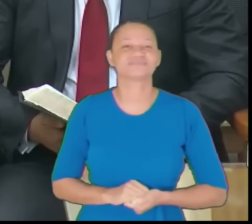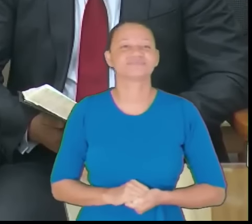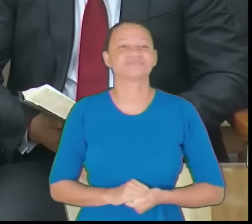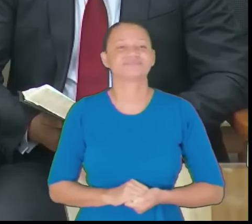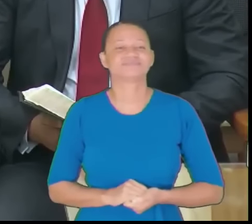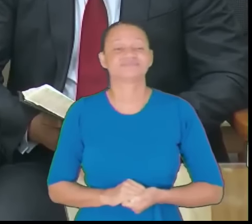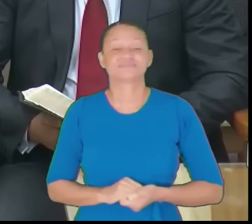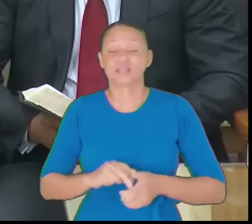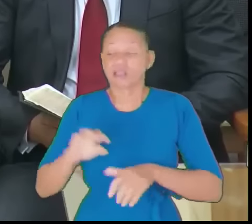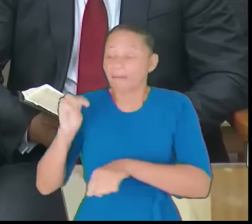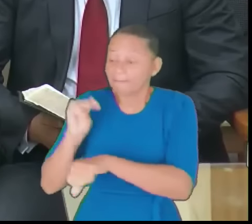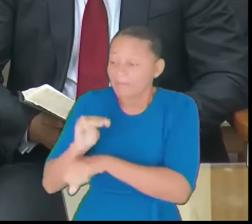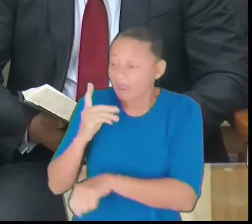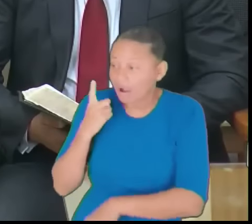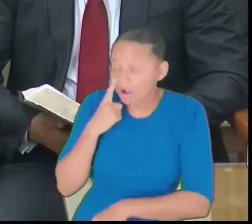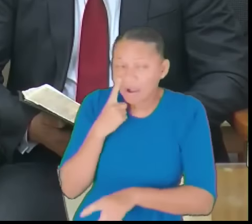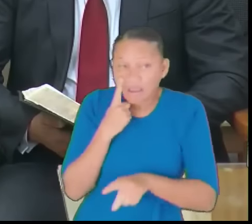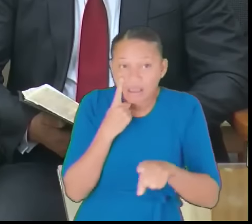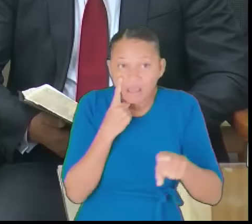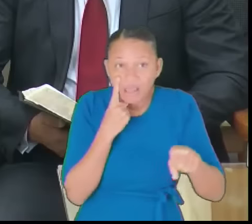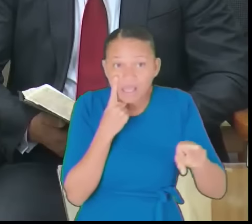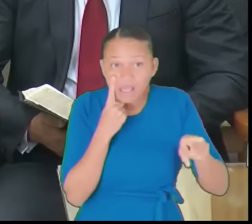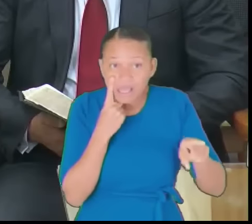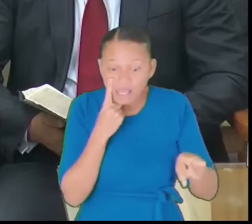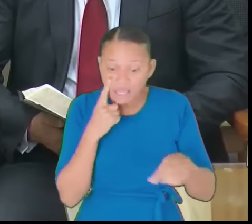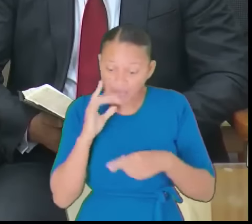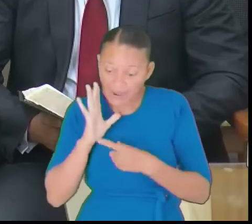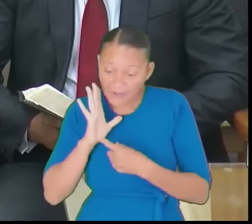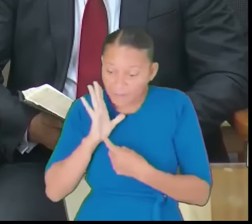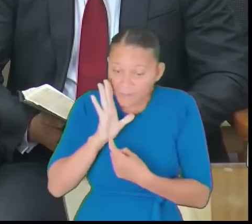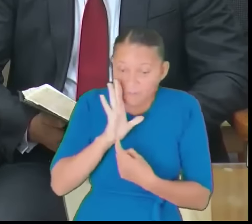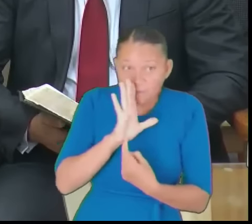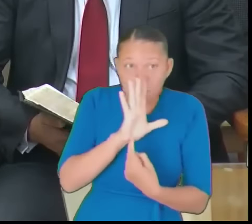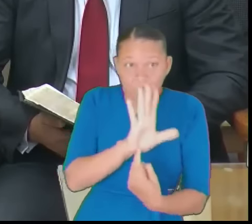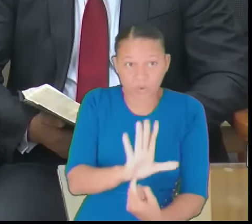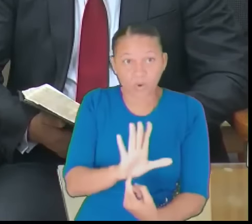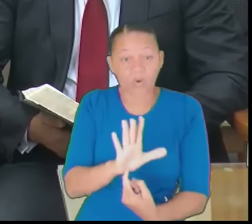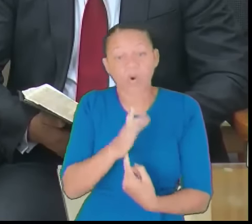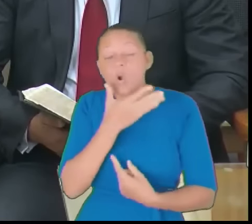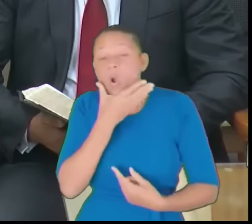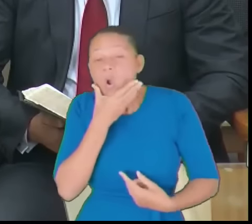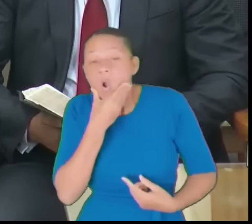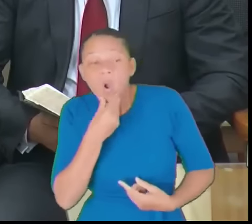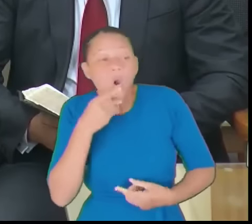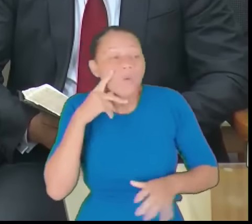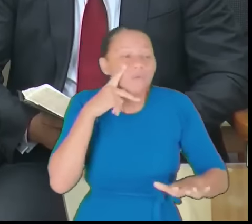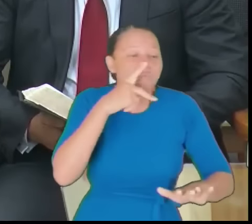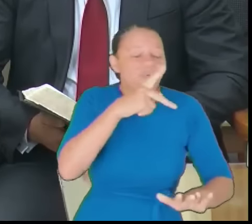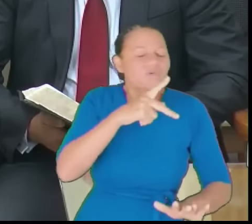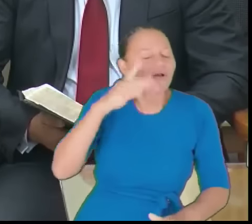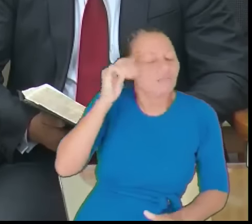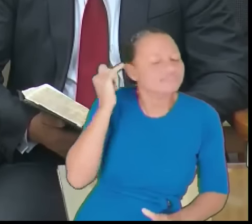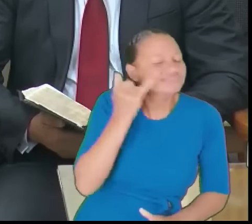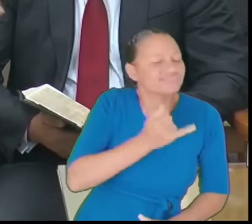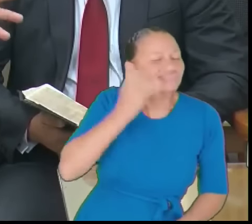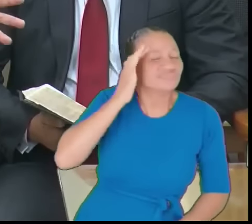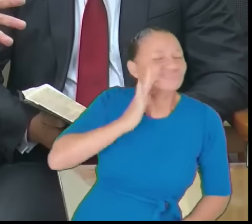Olha, Miriam. Quando eu vou revelar uma coisa a profeta, eu falo por sonho, eu falo